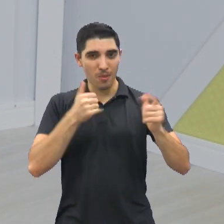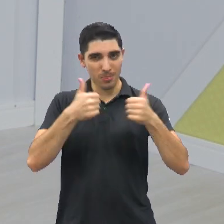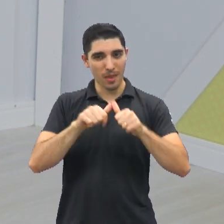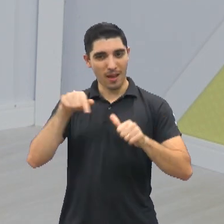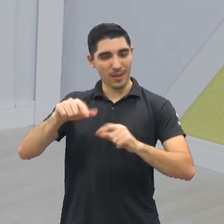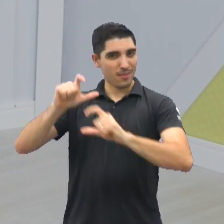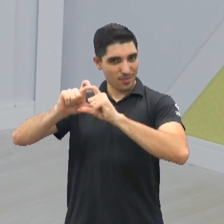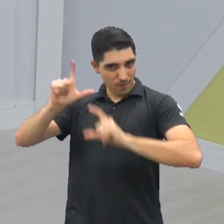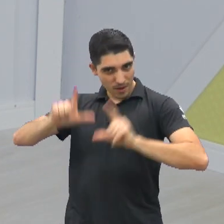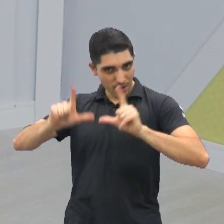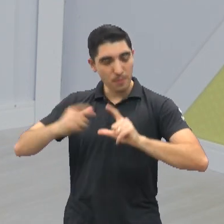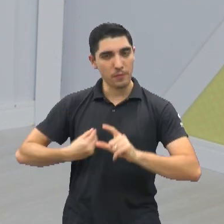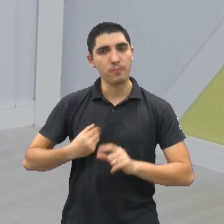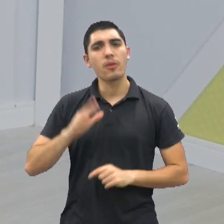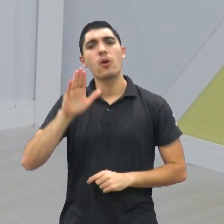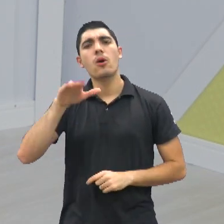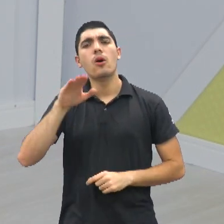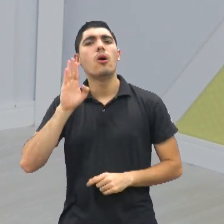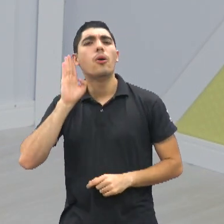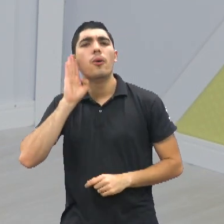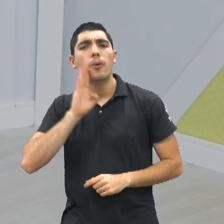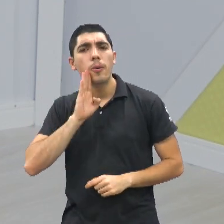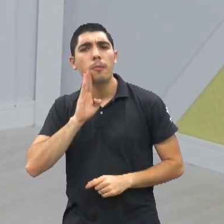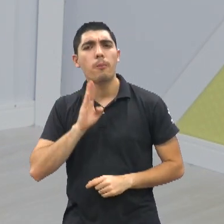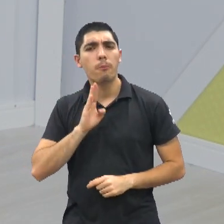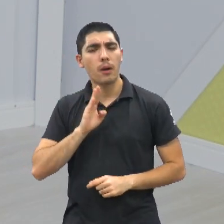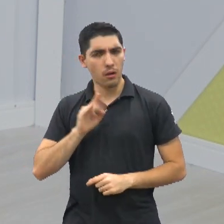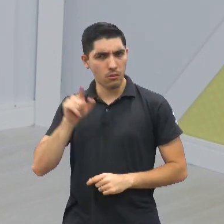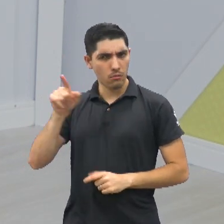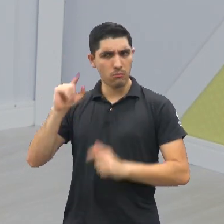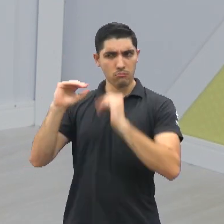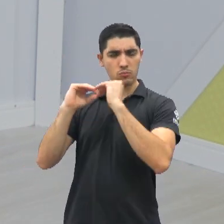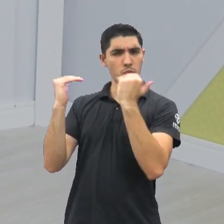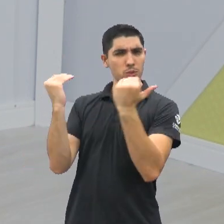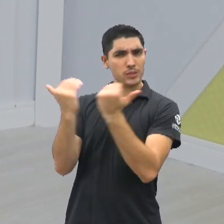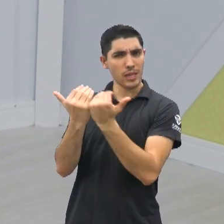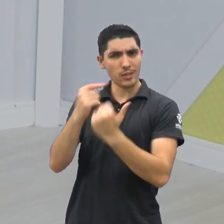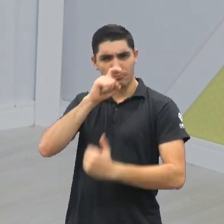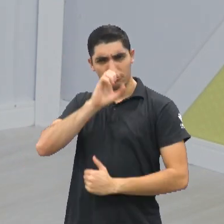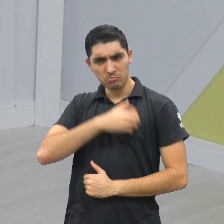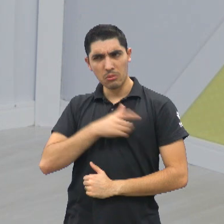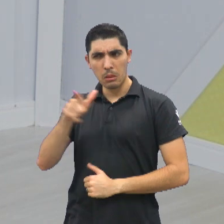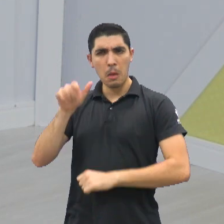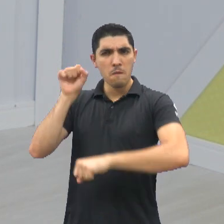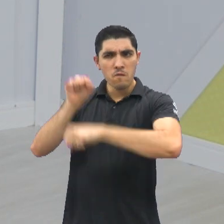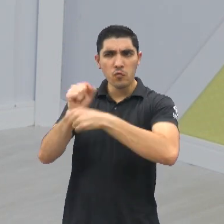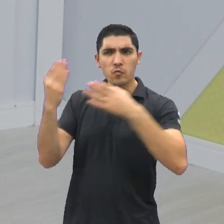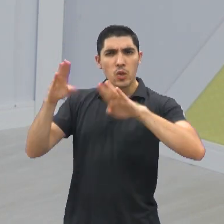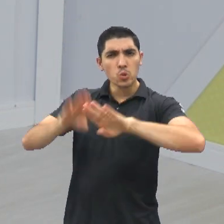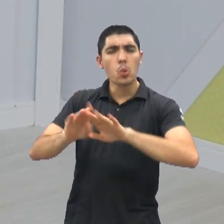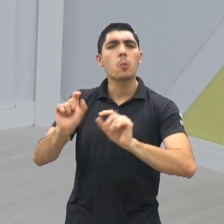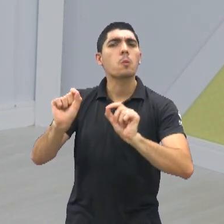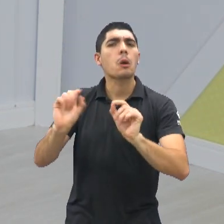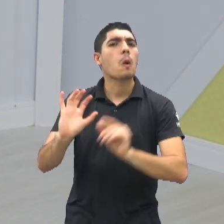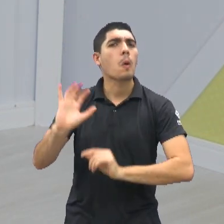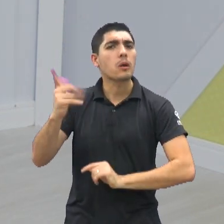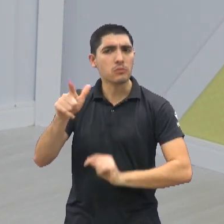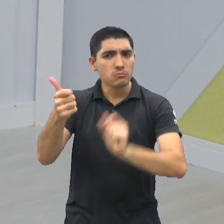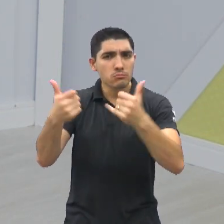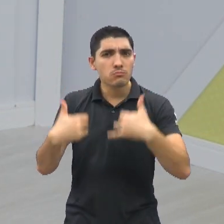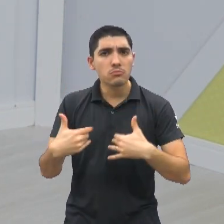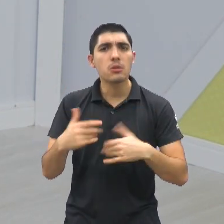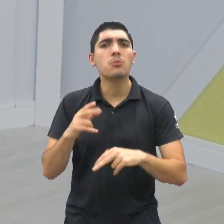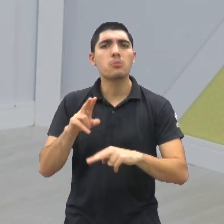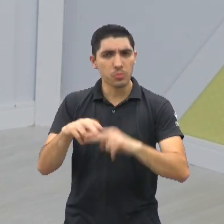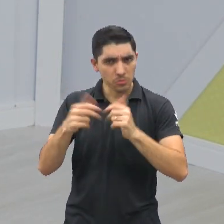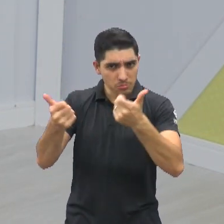paulito paulito saiu a informação que o Martins Pereira está interditado me conta sobre isso Cadê o paulito vai paulito me conta sobre